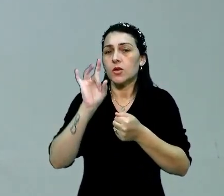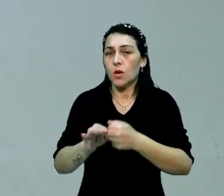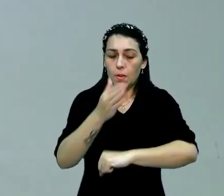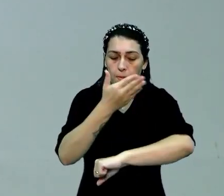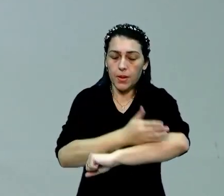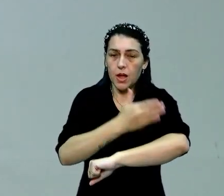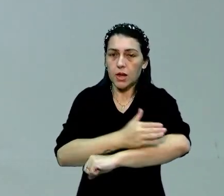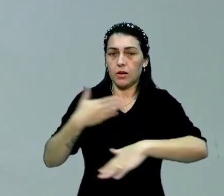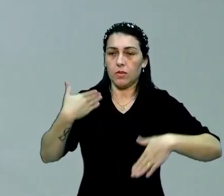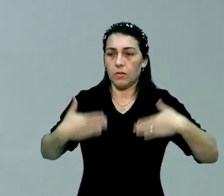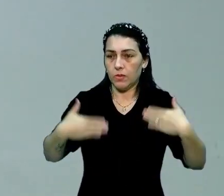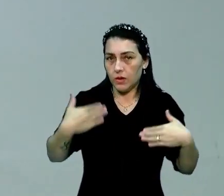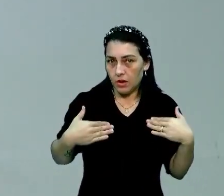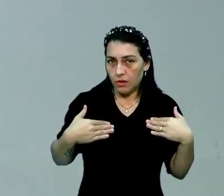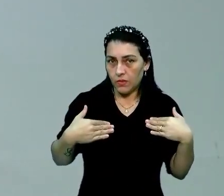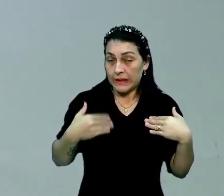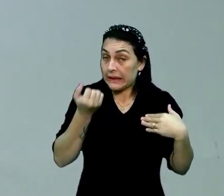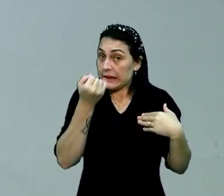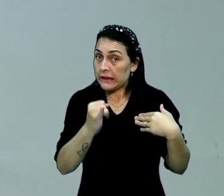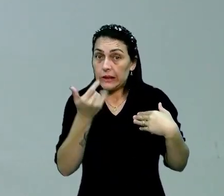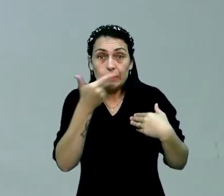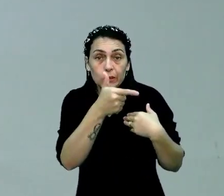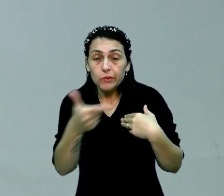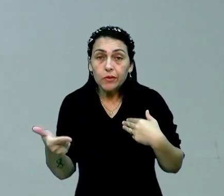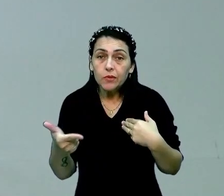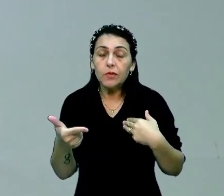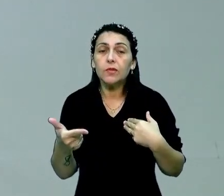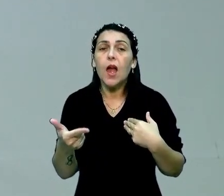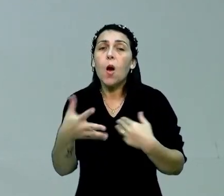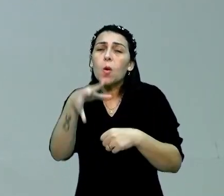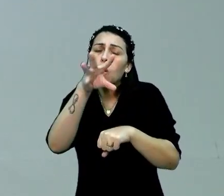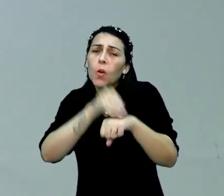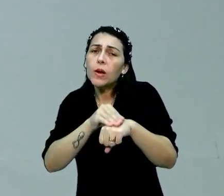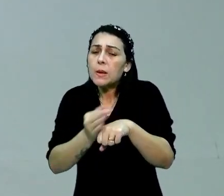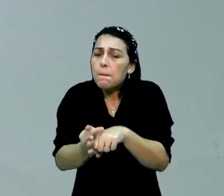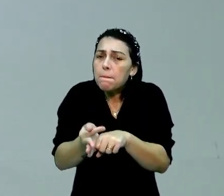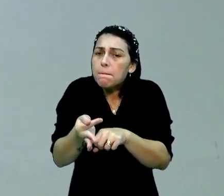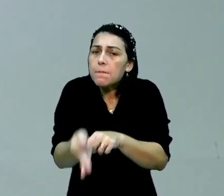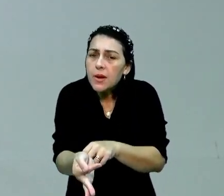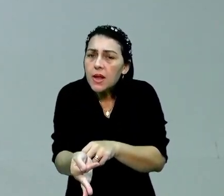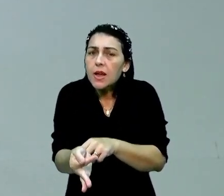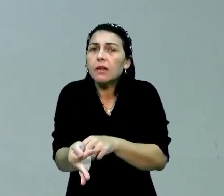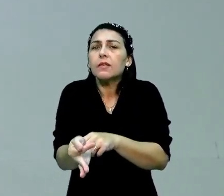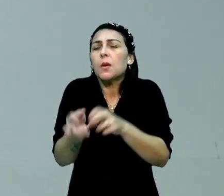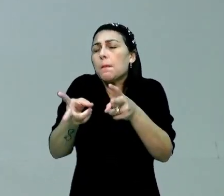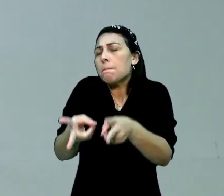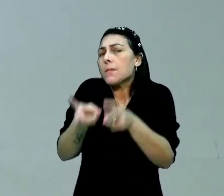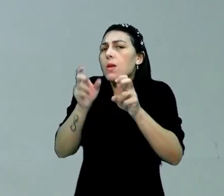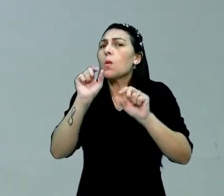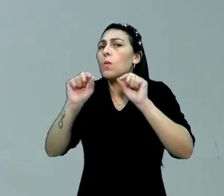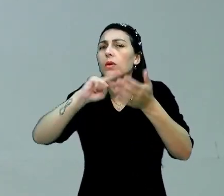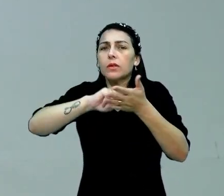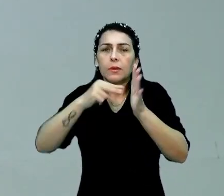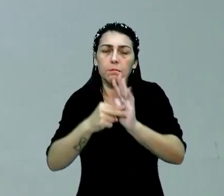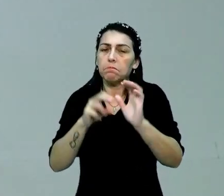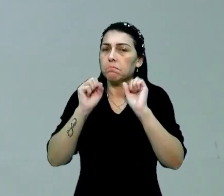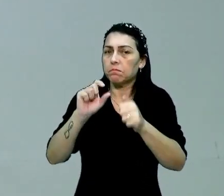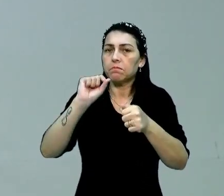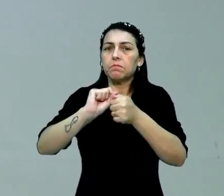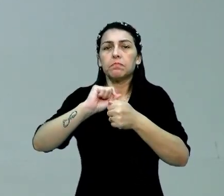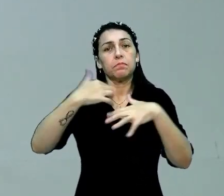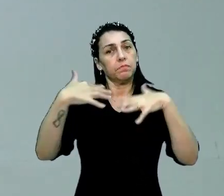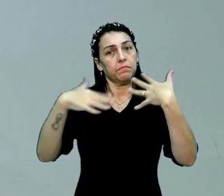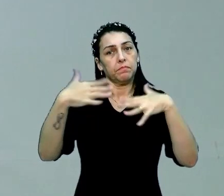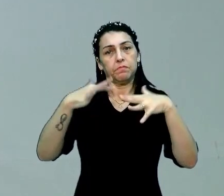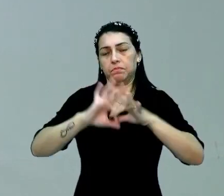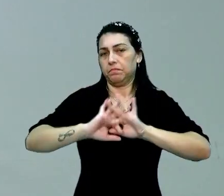prática corporal se eu não tiver aquele conhecimento prévio, se eu não tiver uma percepção do que seria. Eu posso realizar um movimento